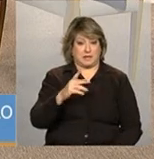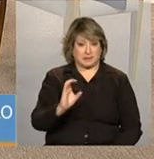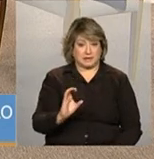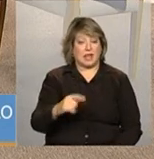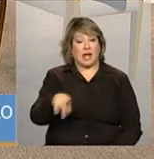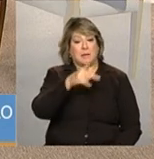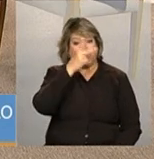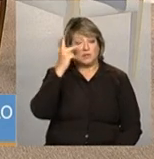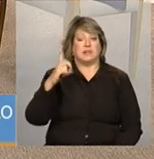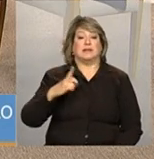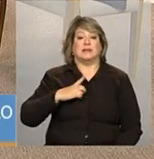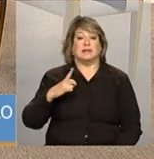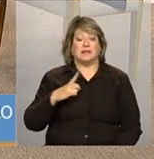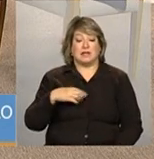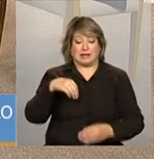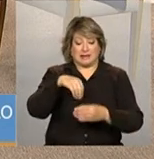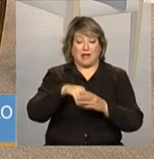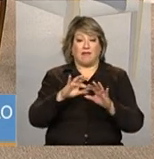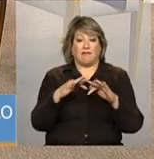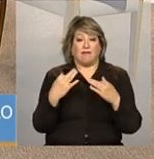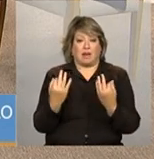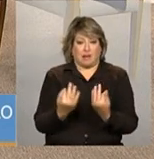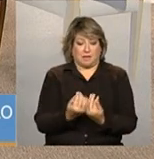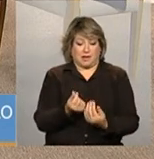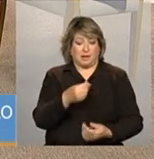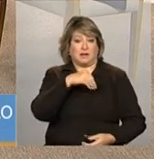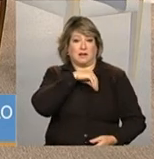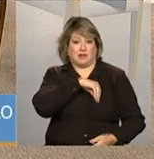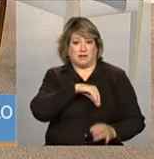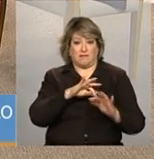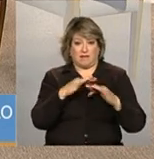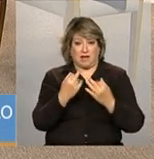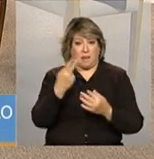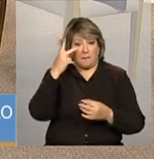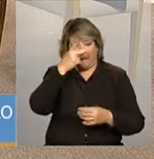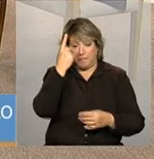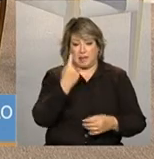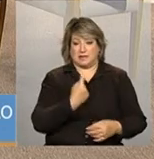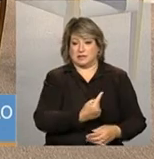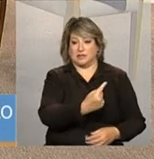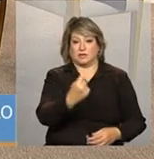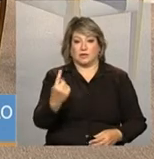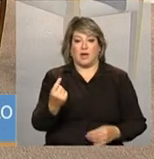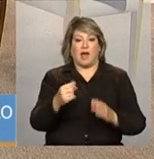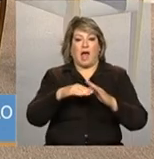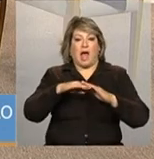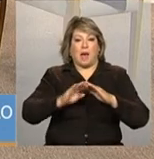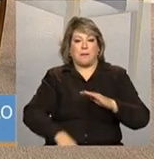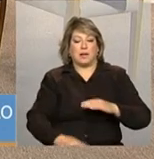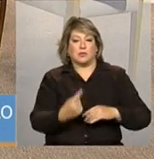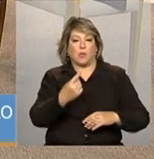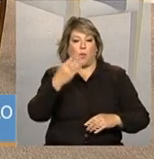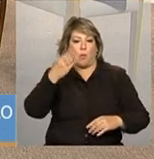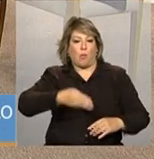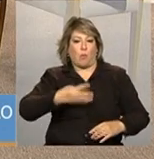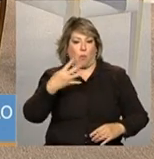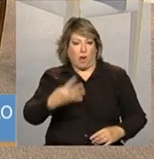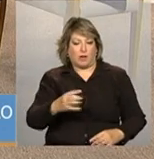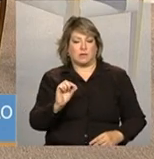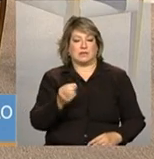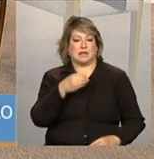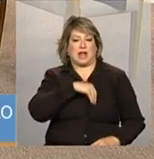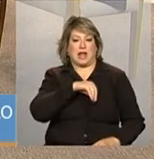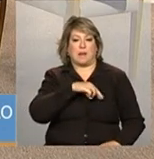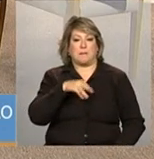estão em famílias cuja renda familiar per capita é abaixo de um quarto de salário mínimo. Então, a gente